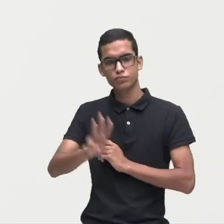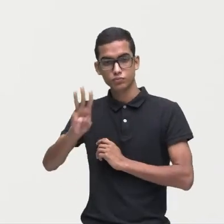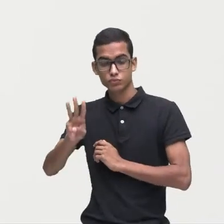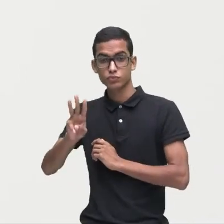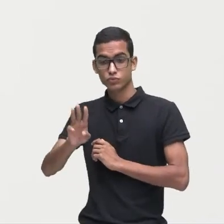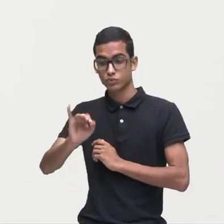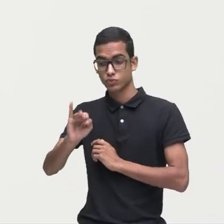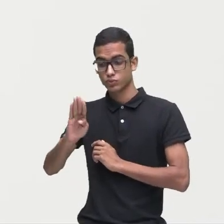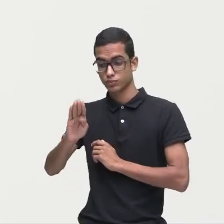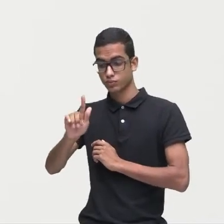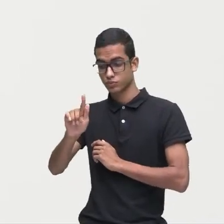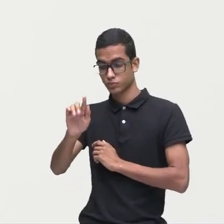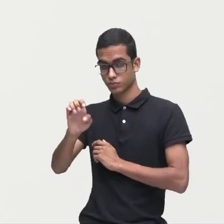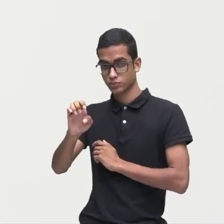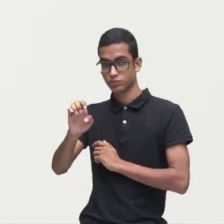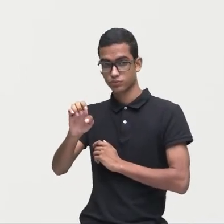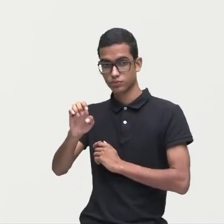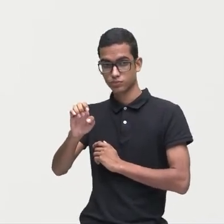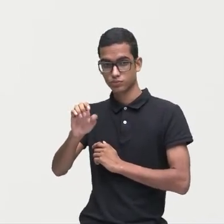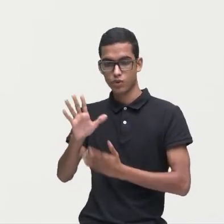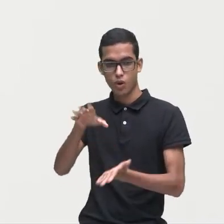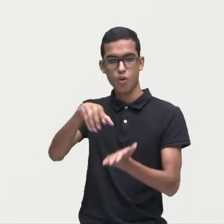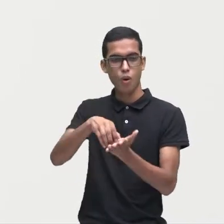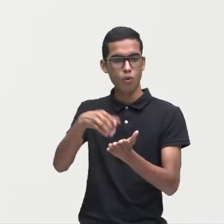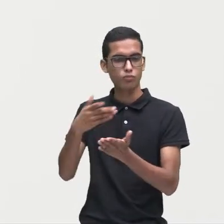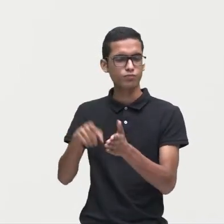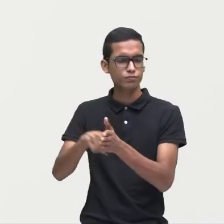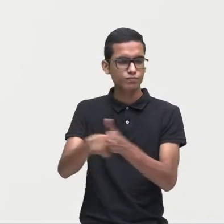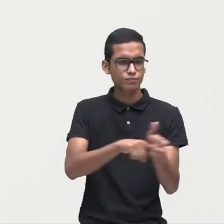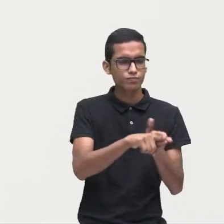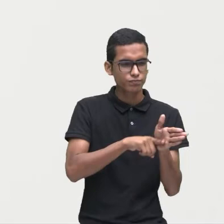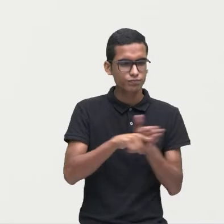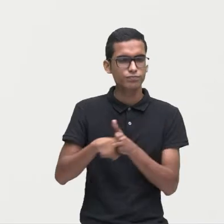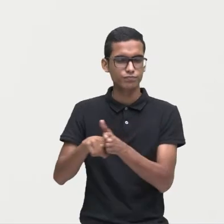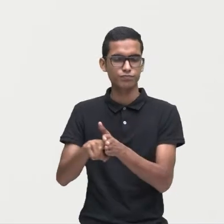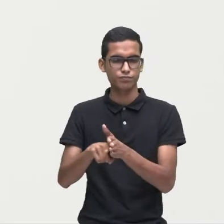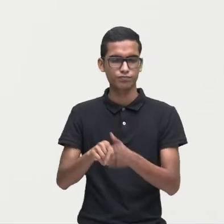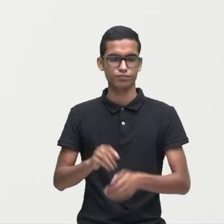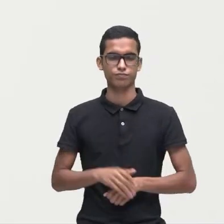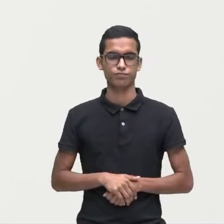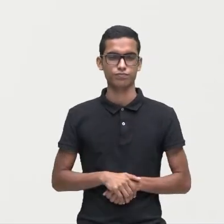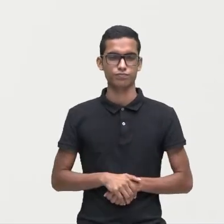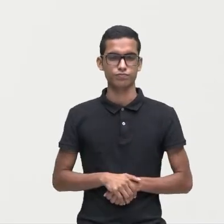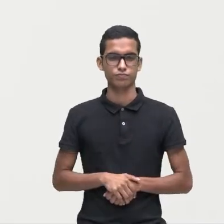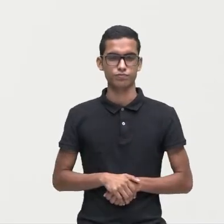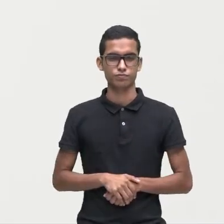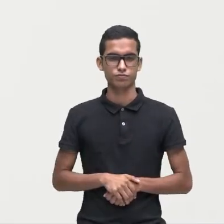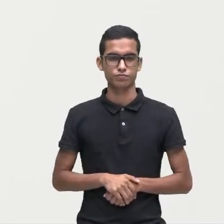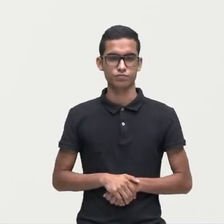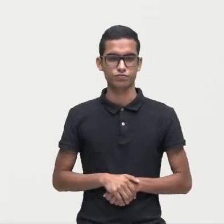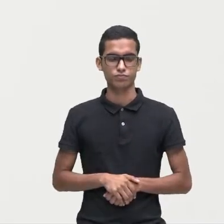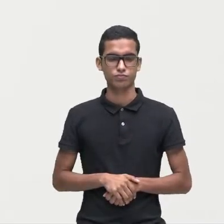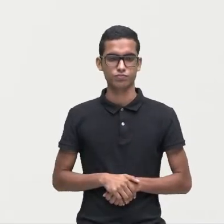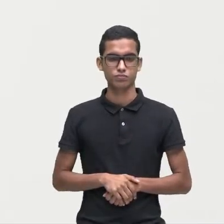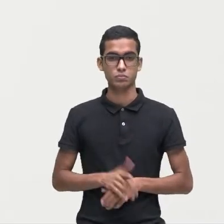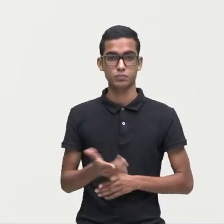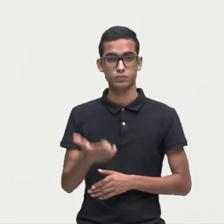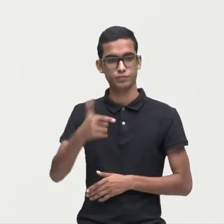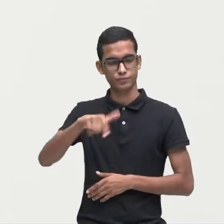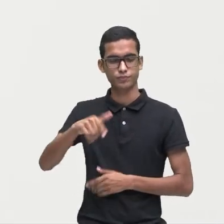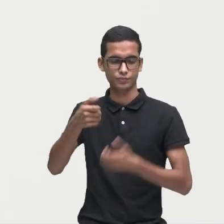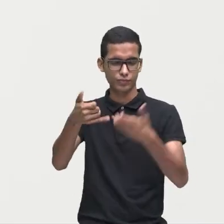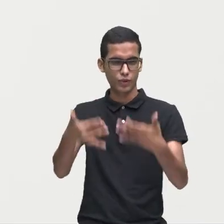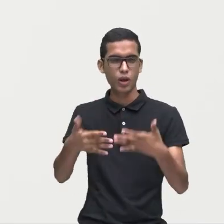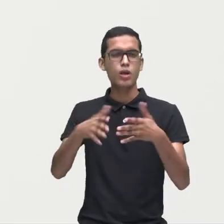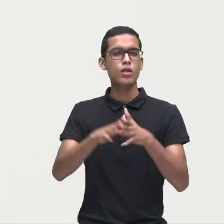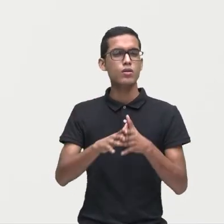nosso Instituto Brasileiro de Geografia e Estatística, tá bom? Mais uma vez, como eu falei para vocês, boa parte da nossa população